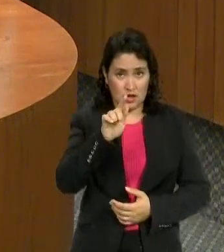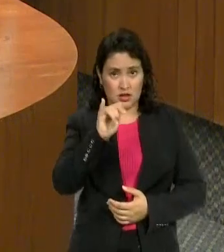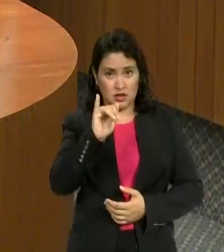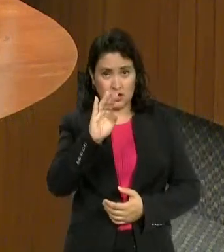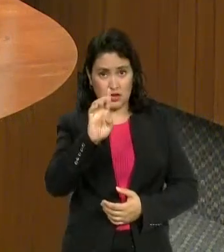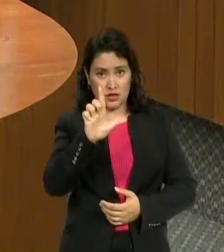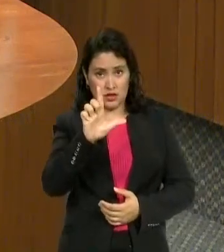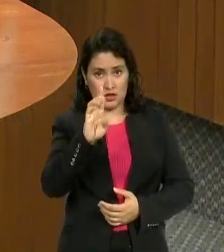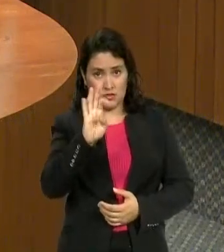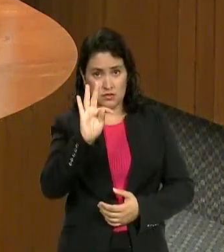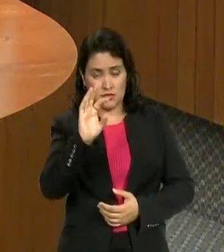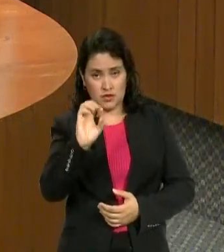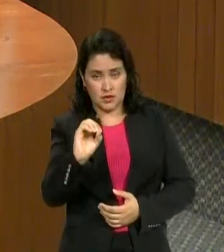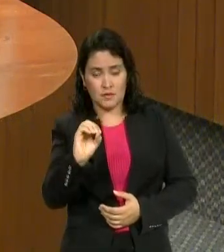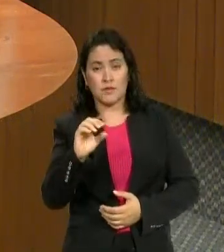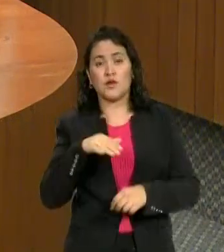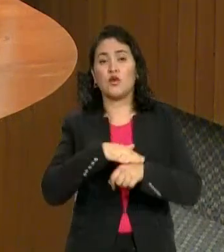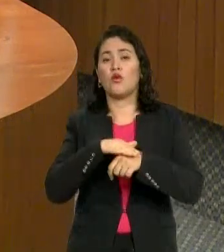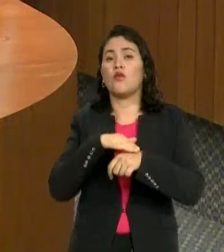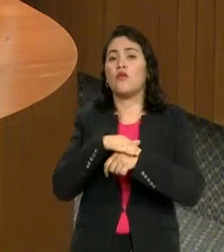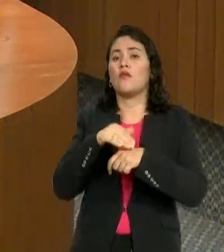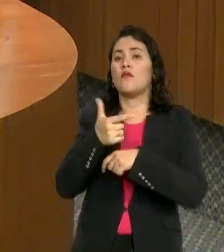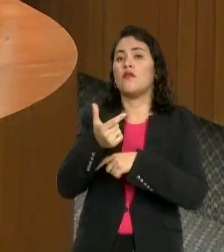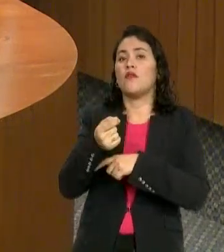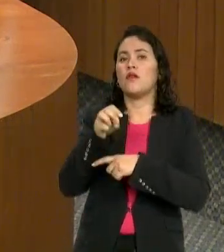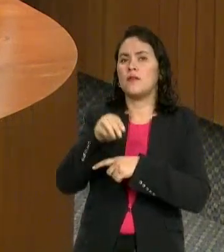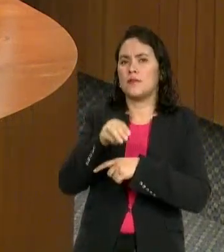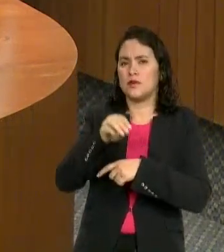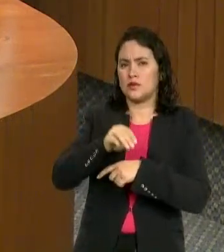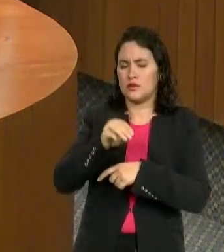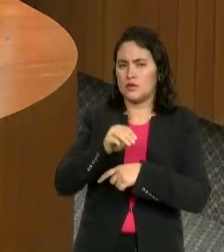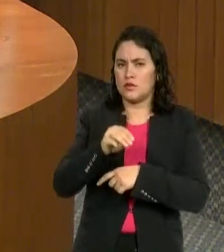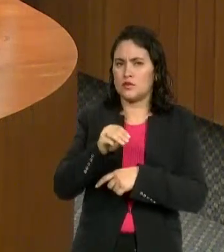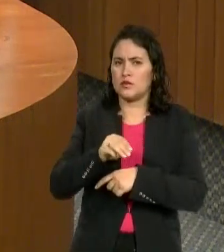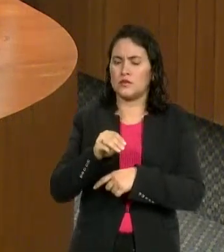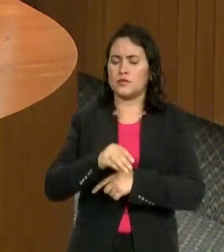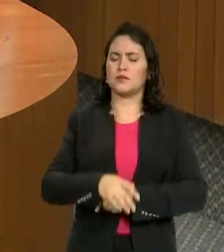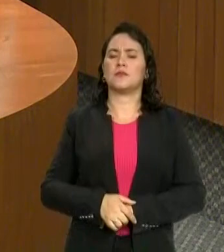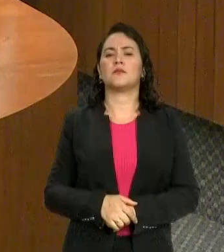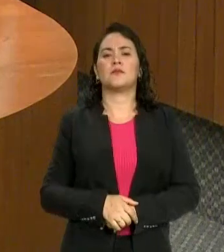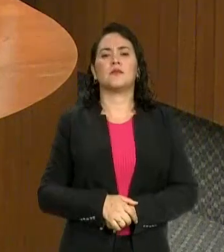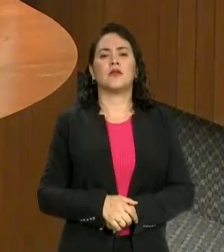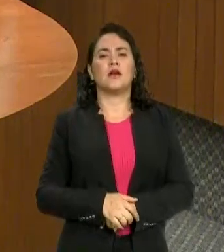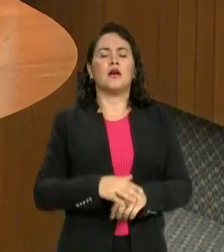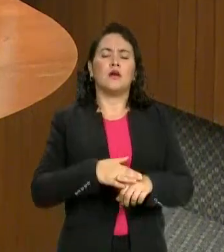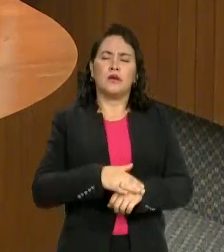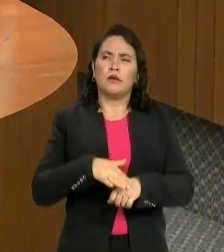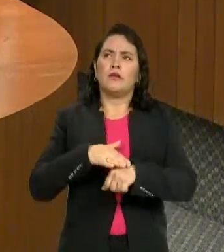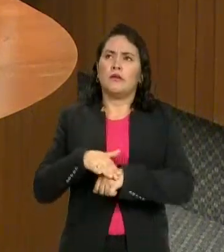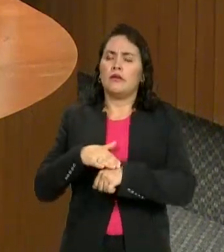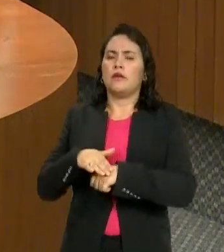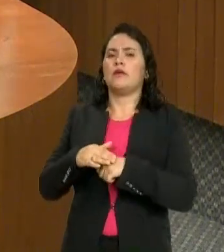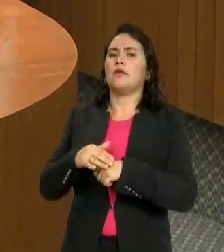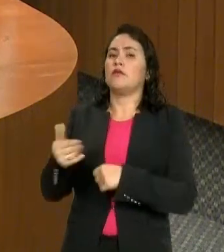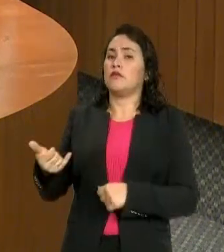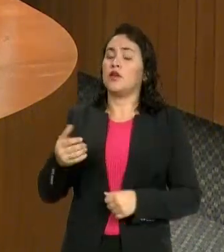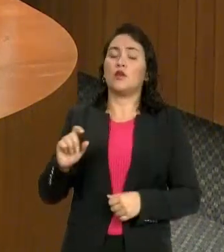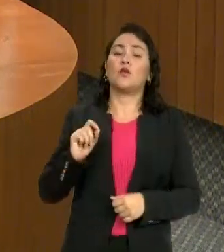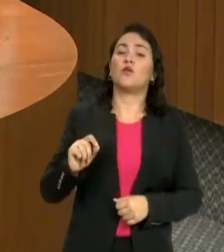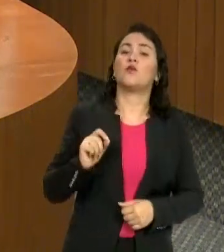de uns 20 minutos com ele, um cara altamente razoável. O que é que as empresas começaram a